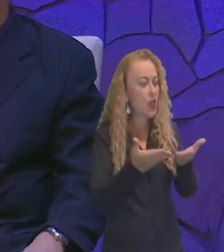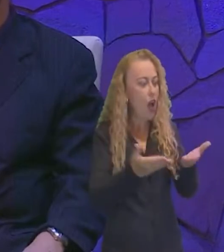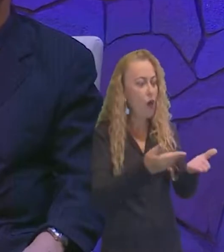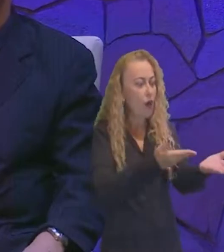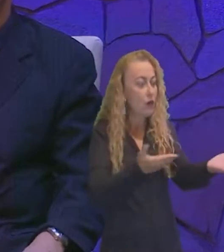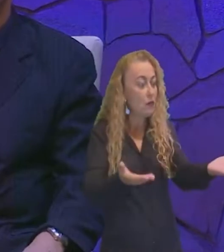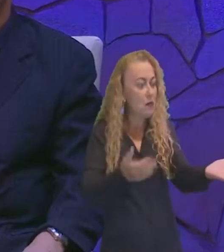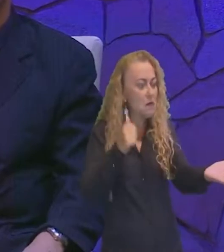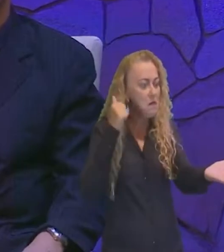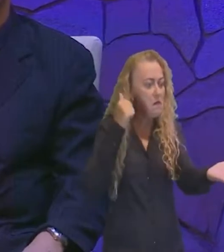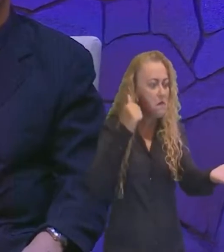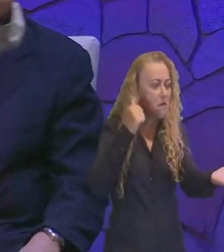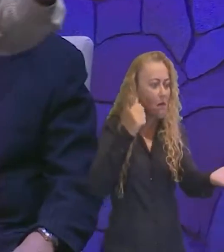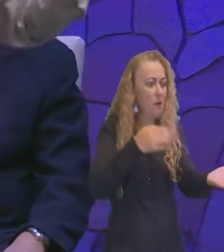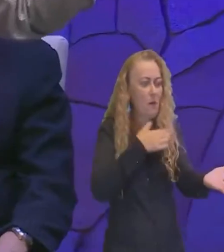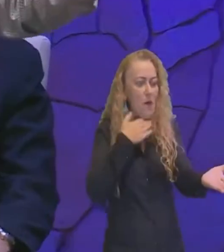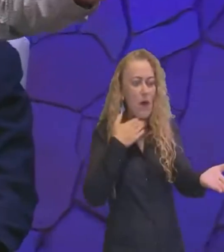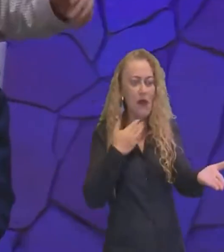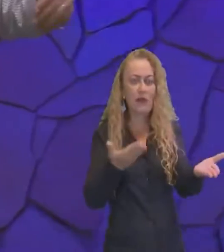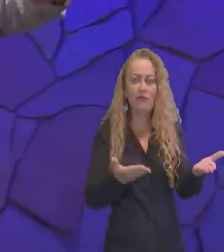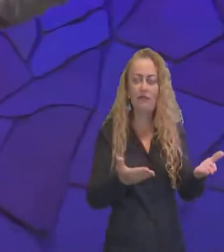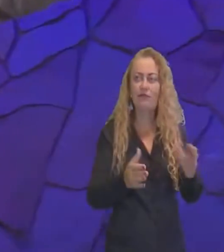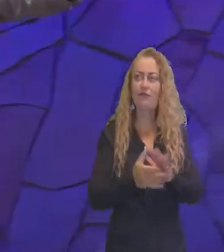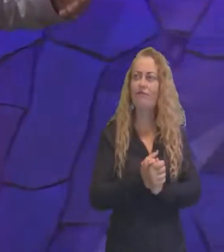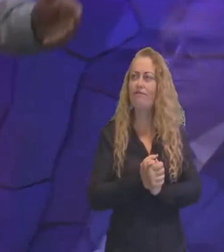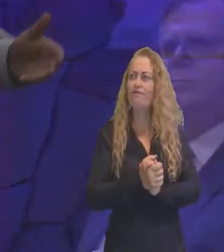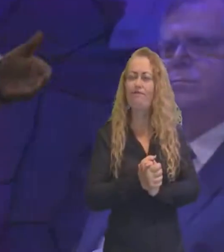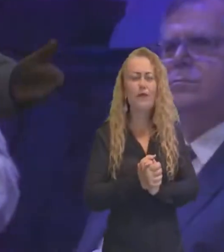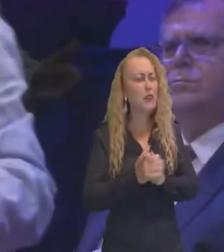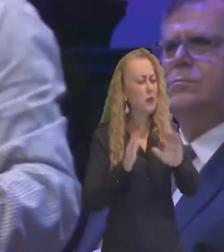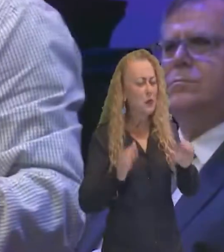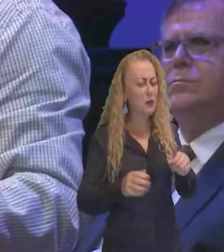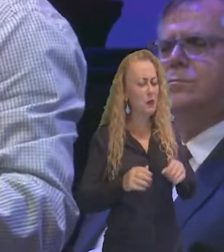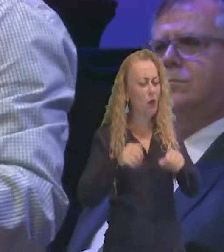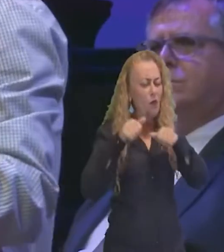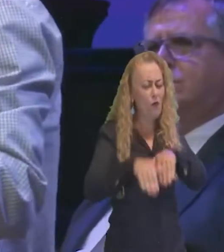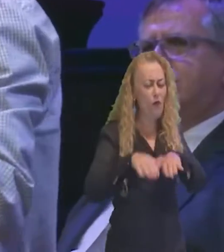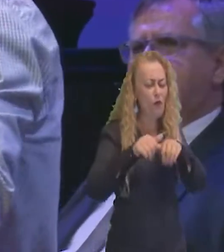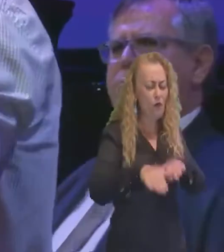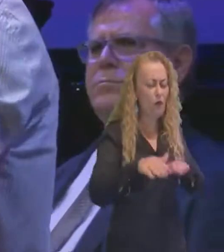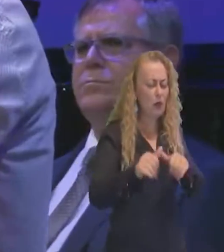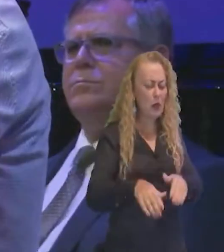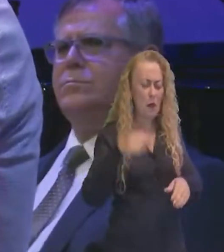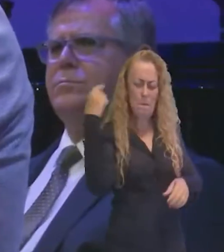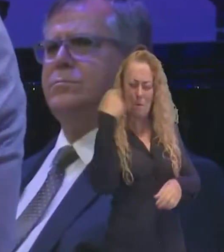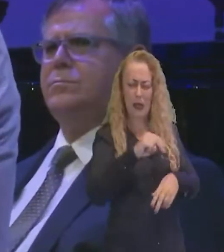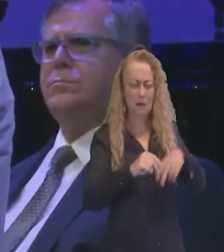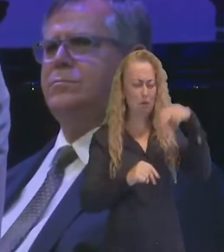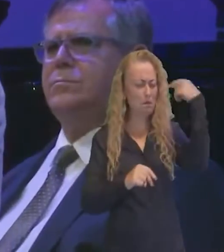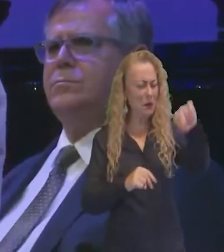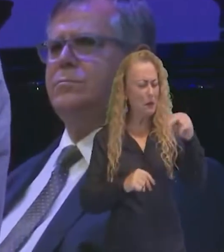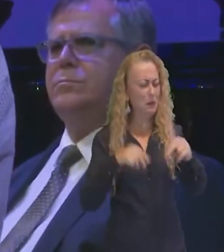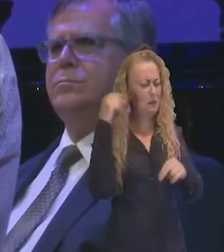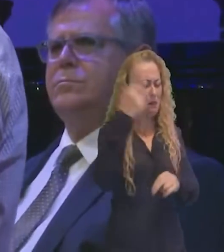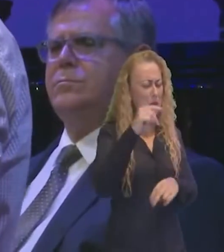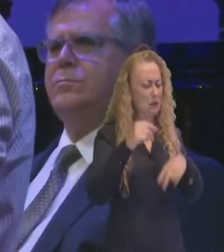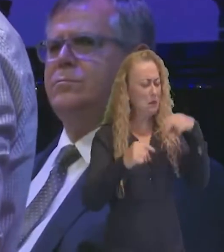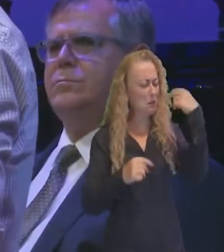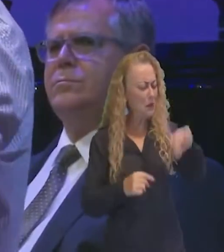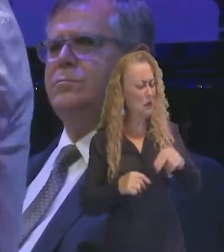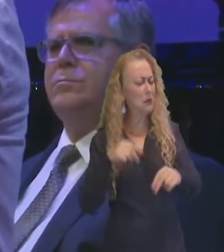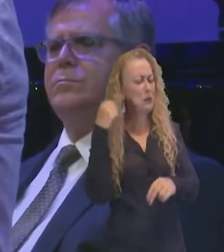salvar. Quando chegou lá diante daqueles soldados, batiam nele com o